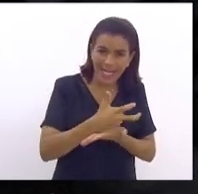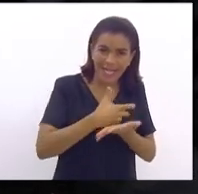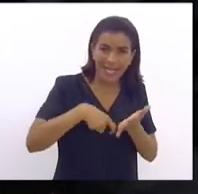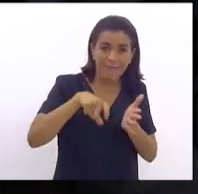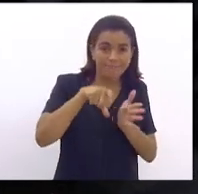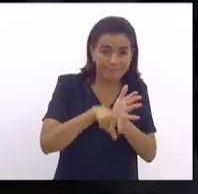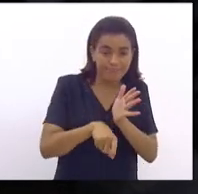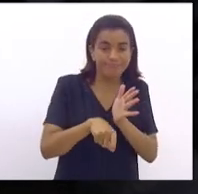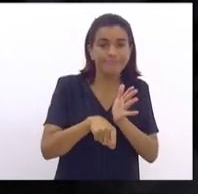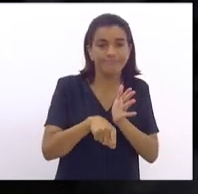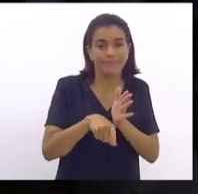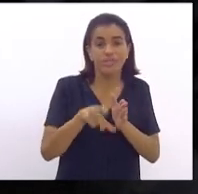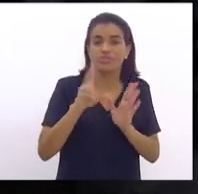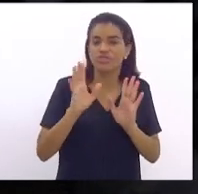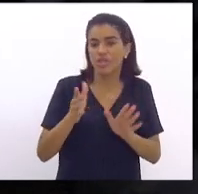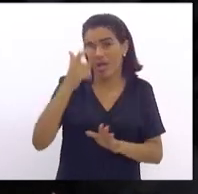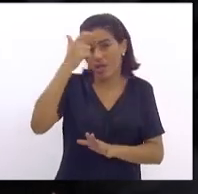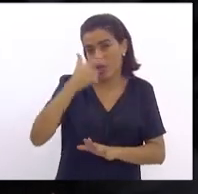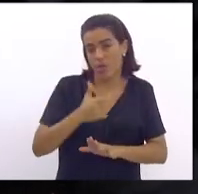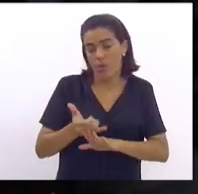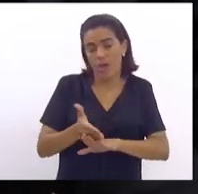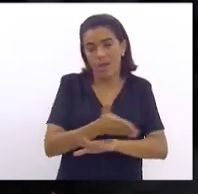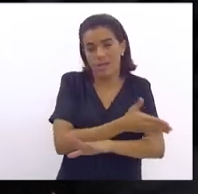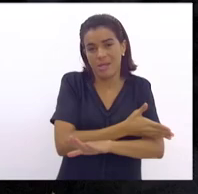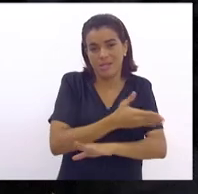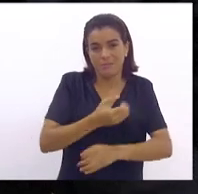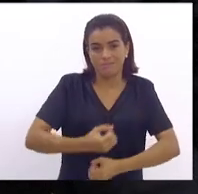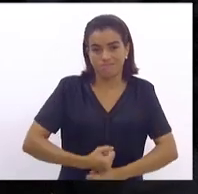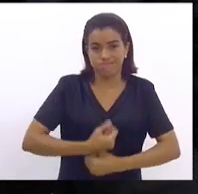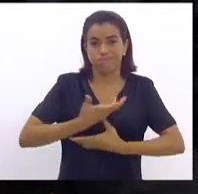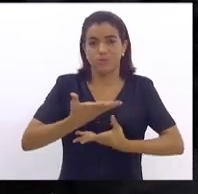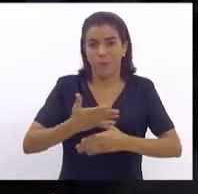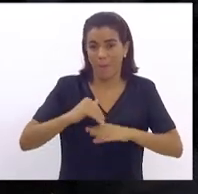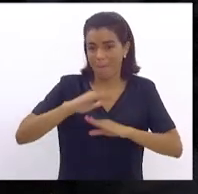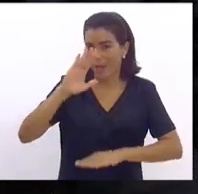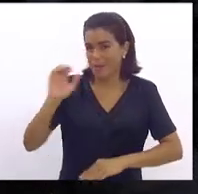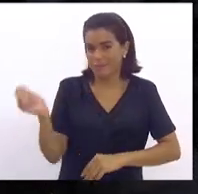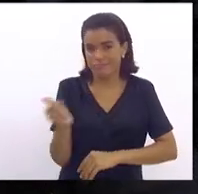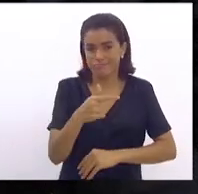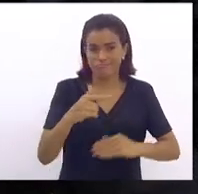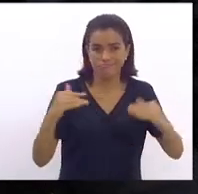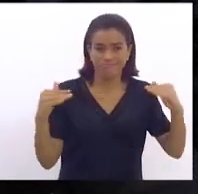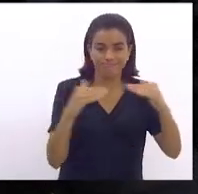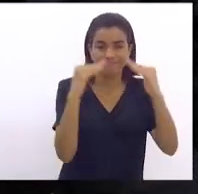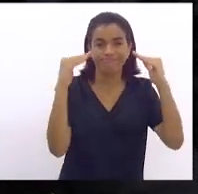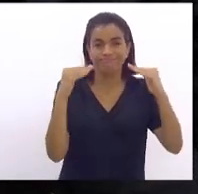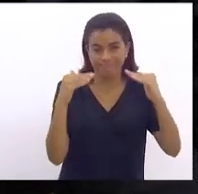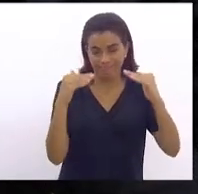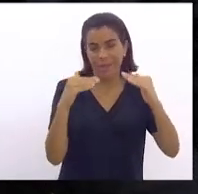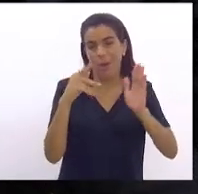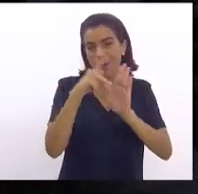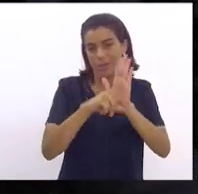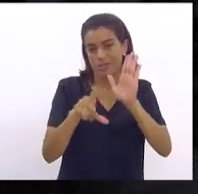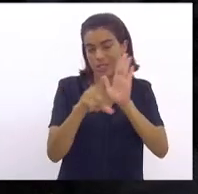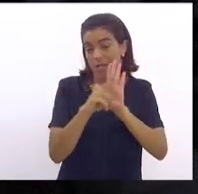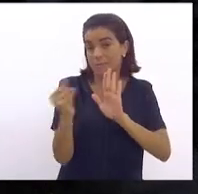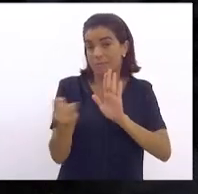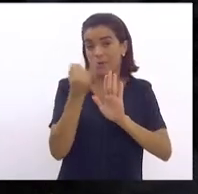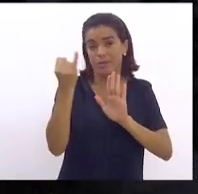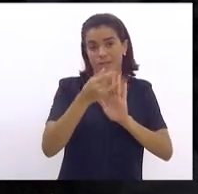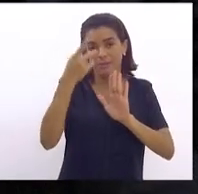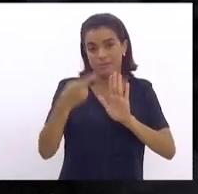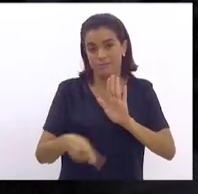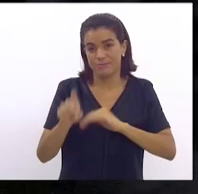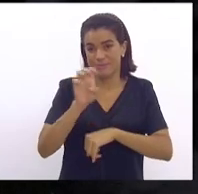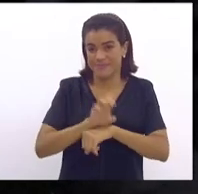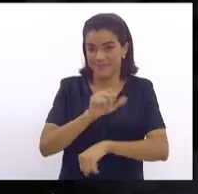já antecipo, né, a minha manifestação mais do que favorável a esse projeto importante para o Estado do